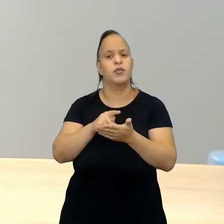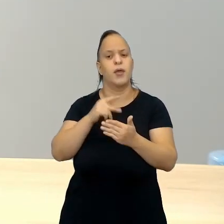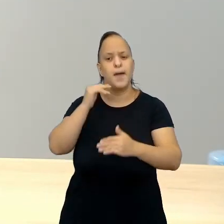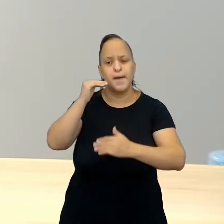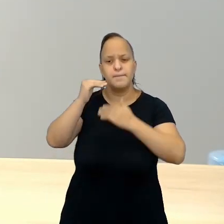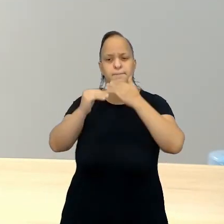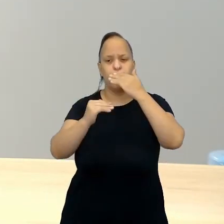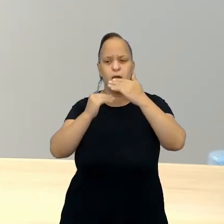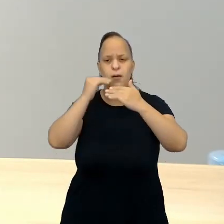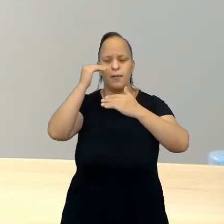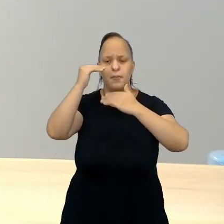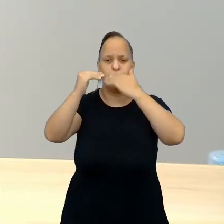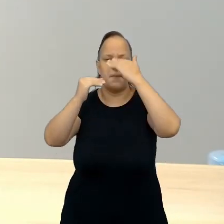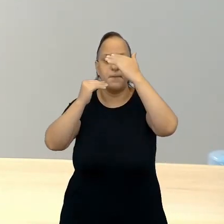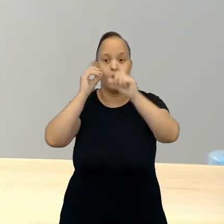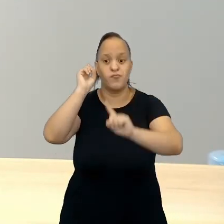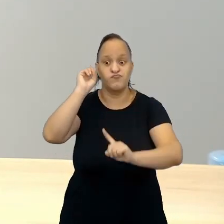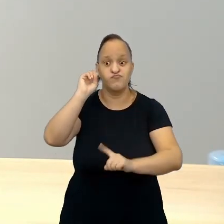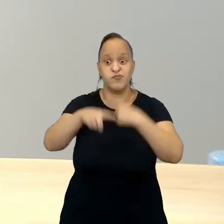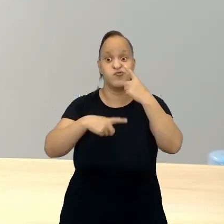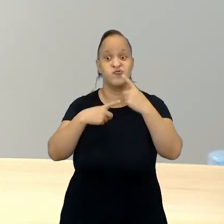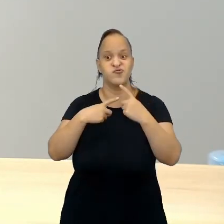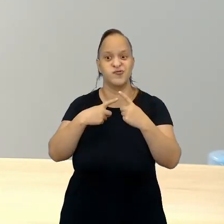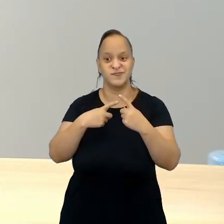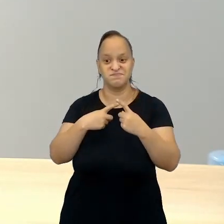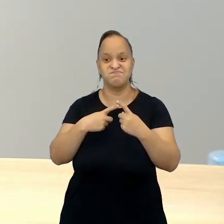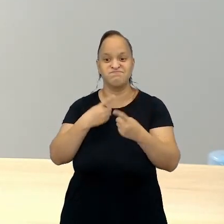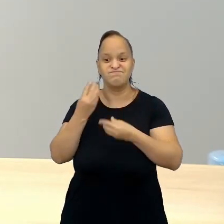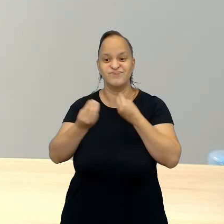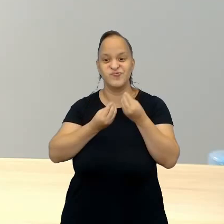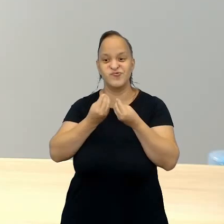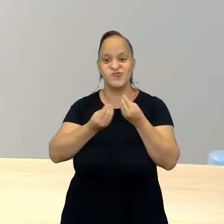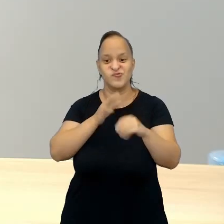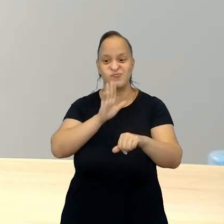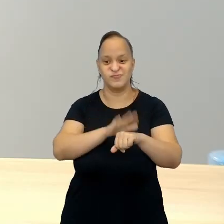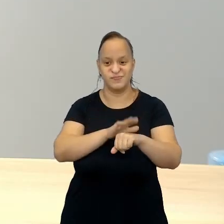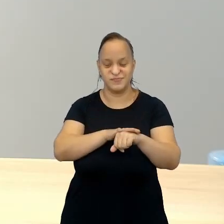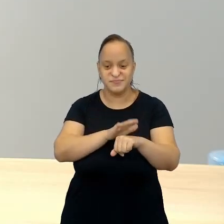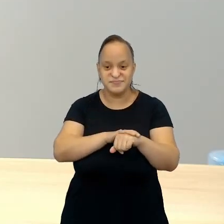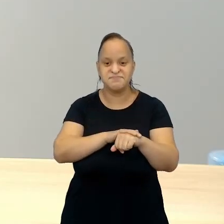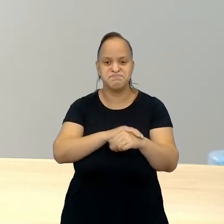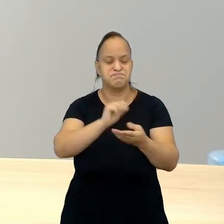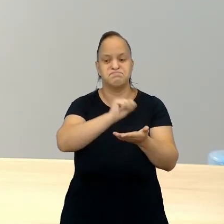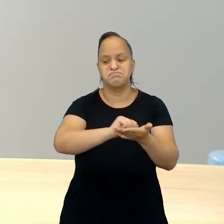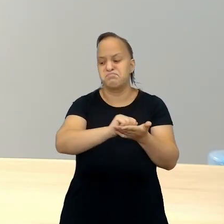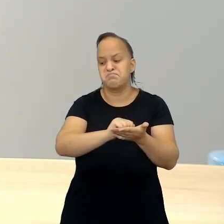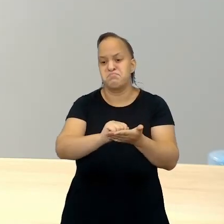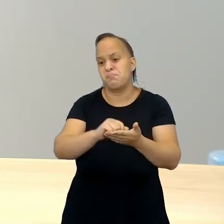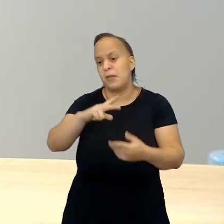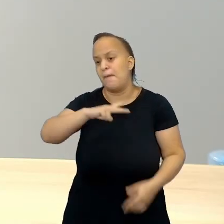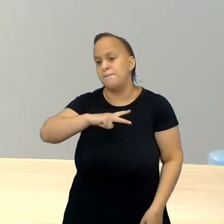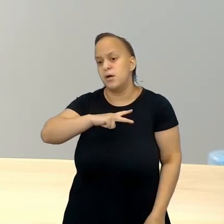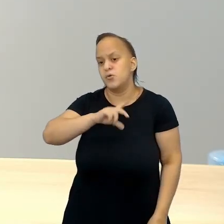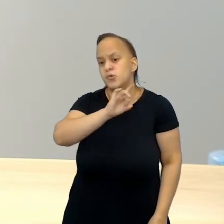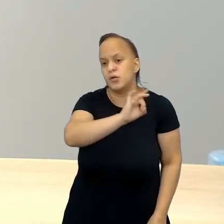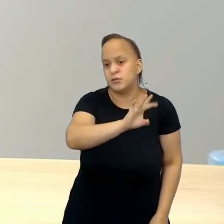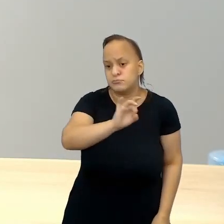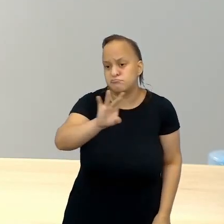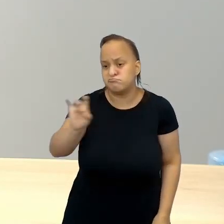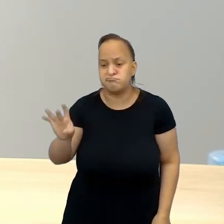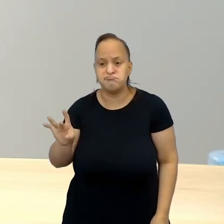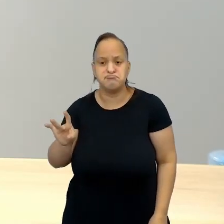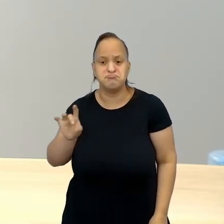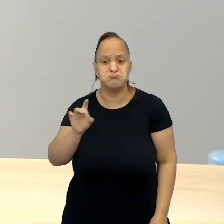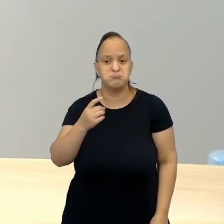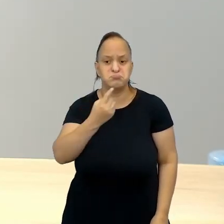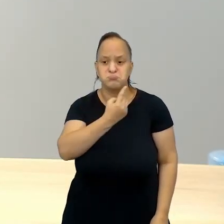aprender com o tempo, de como ele vai usar esse diário e de que forma vai ser melhor para ele. Porque cada um vai criar a sua própria